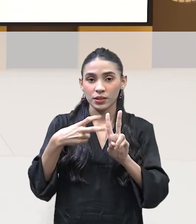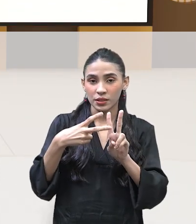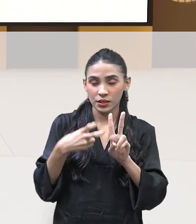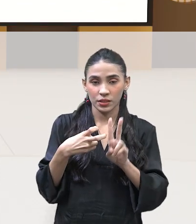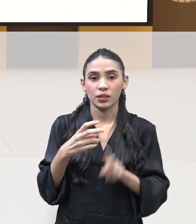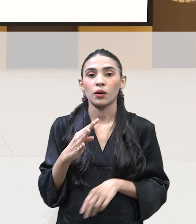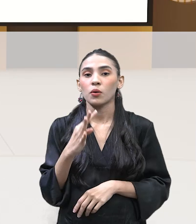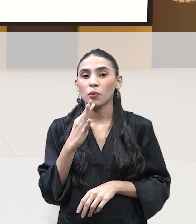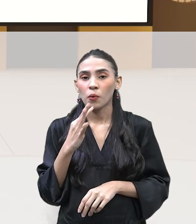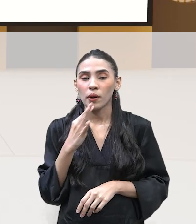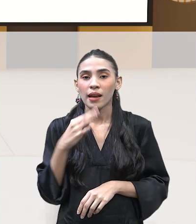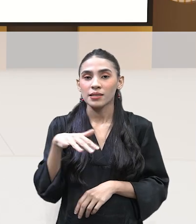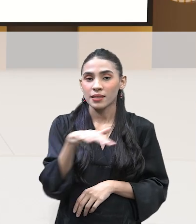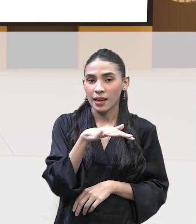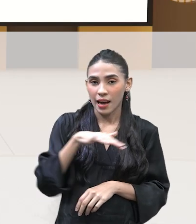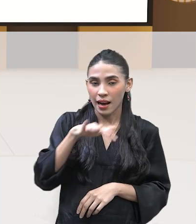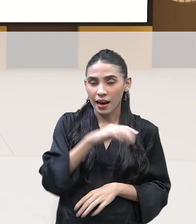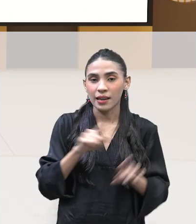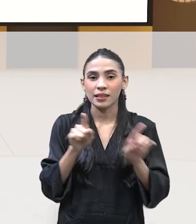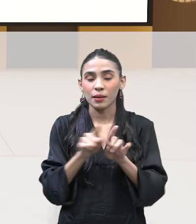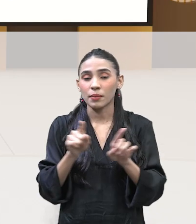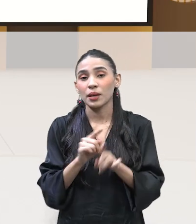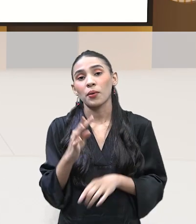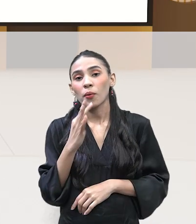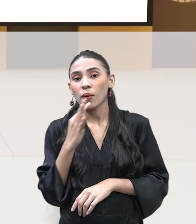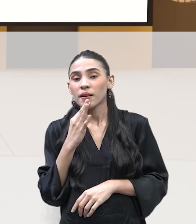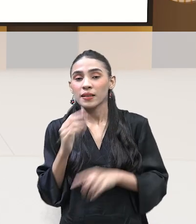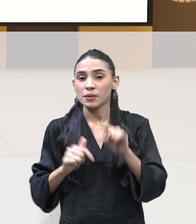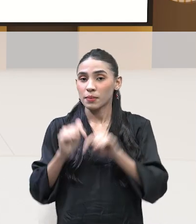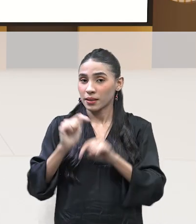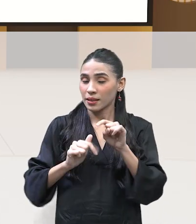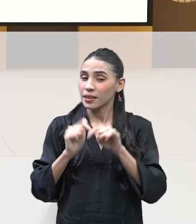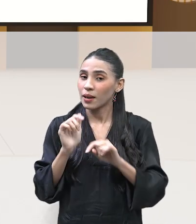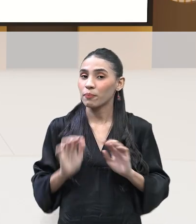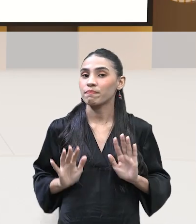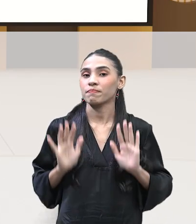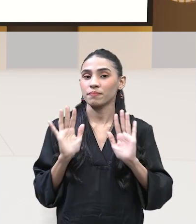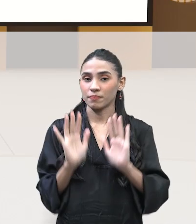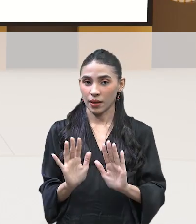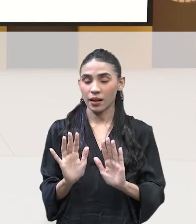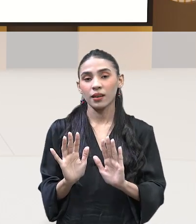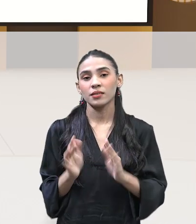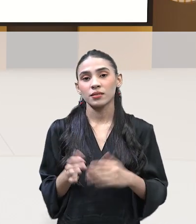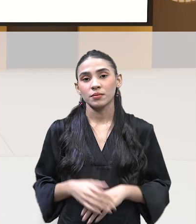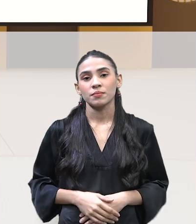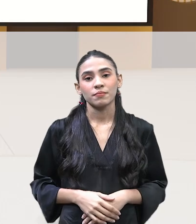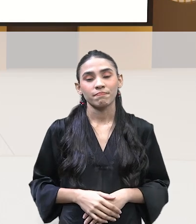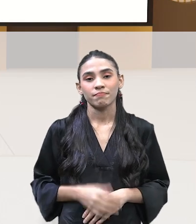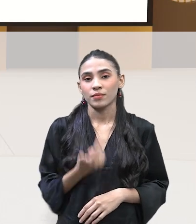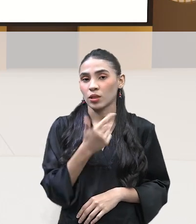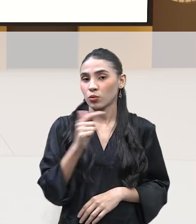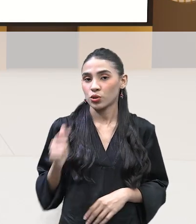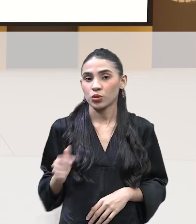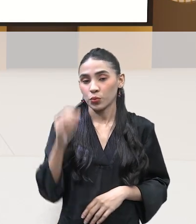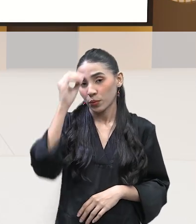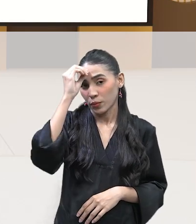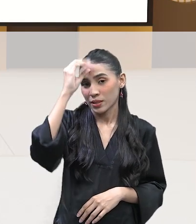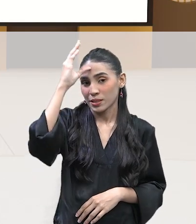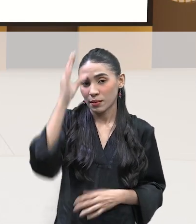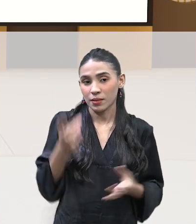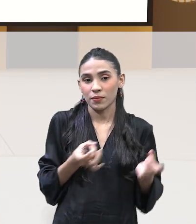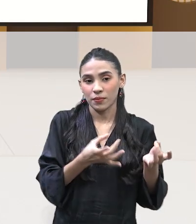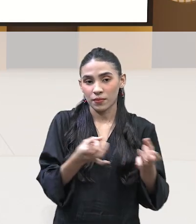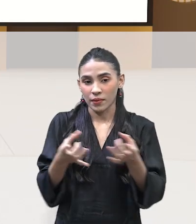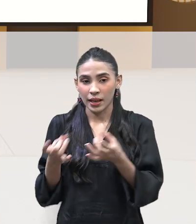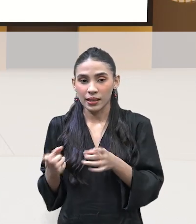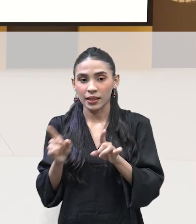conhecem o seu ambiente, conhecem o seu produto, mas provavelmente eles não tinham conhecimento dessas vendas,